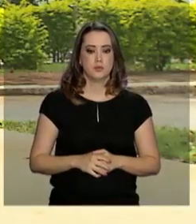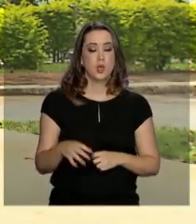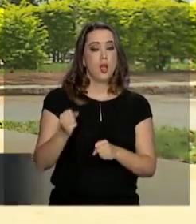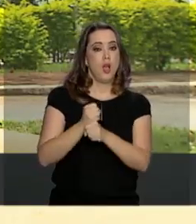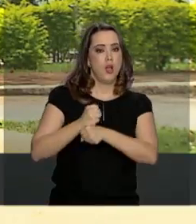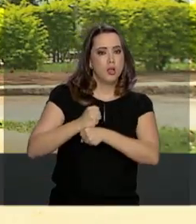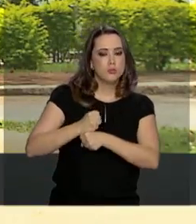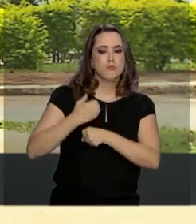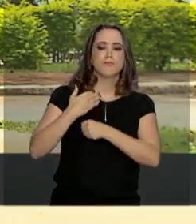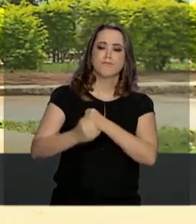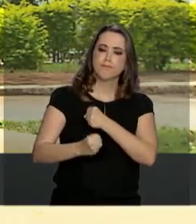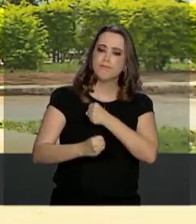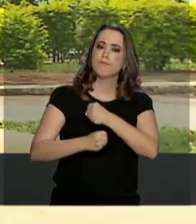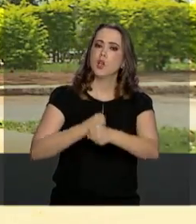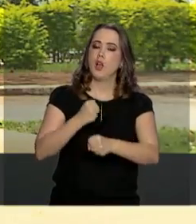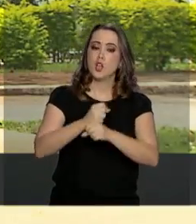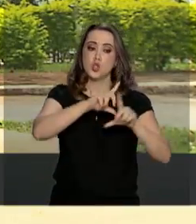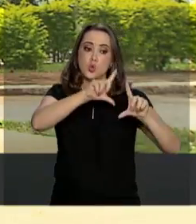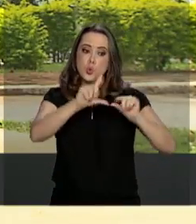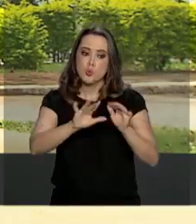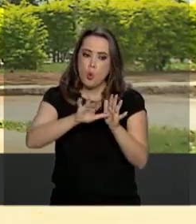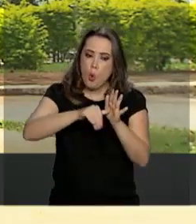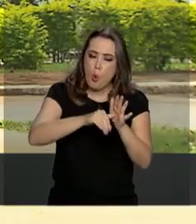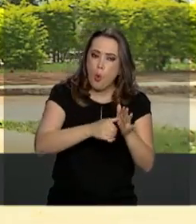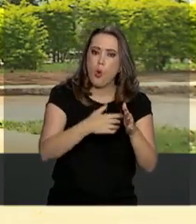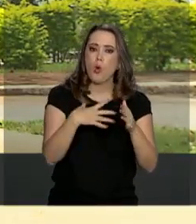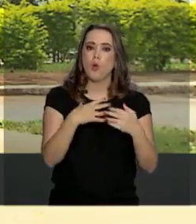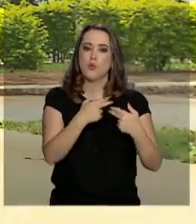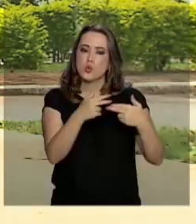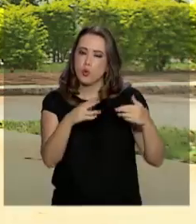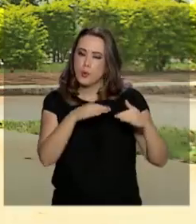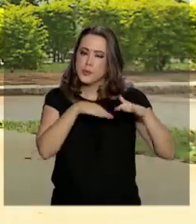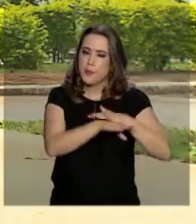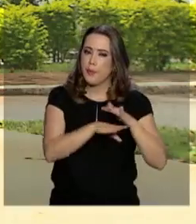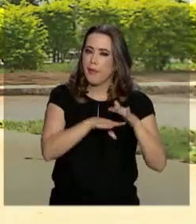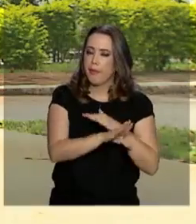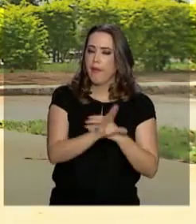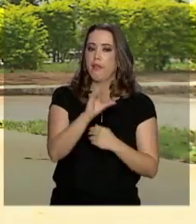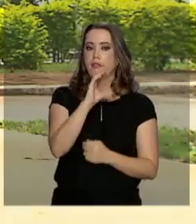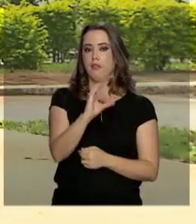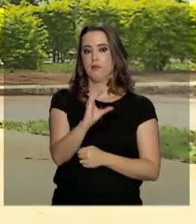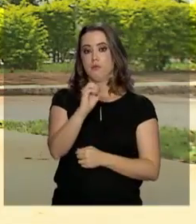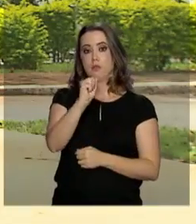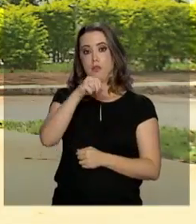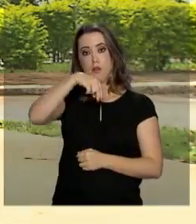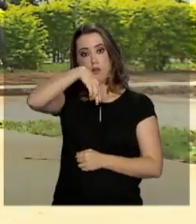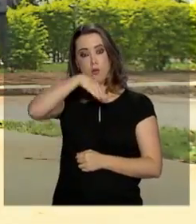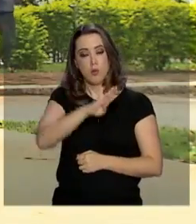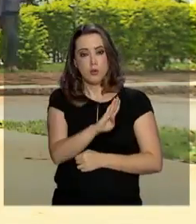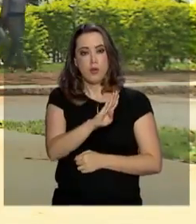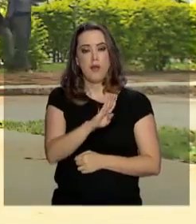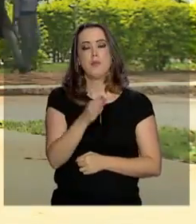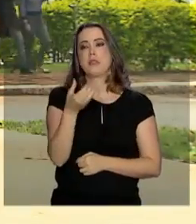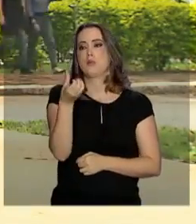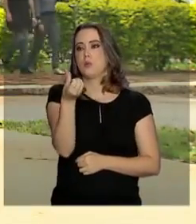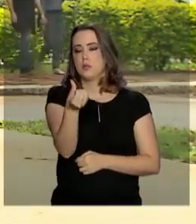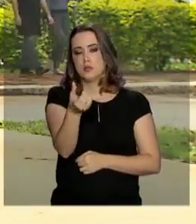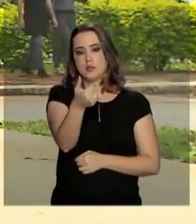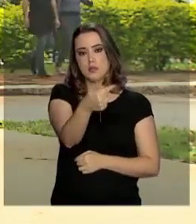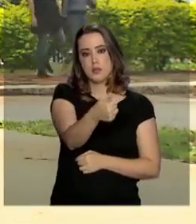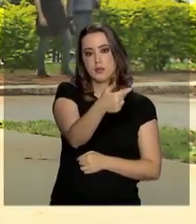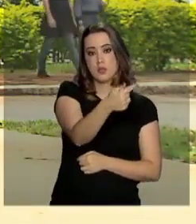Ano a ano vem caindo o desvio dos estoques públicos da Companhia Nacional de Abastecimento Conab nos